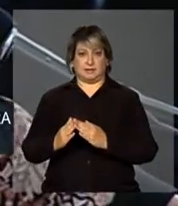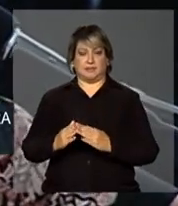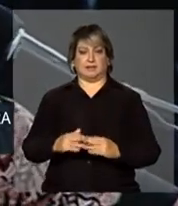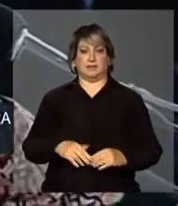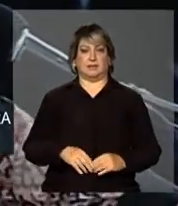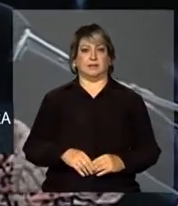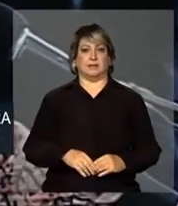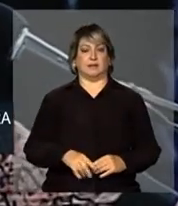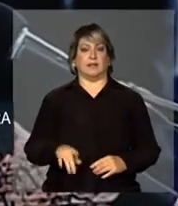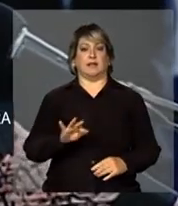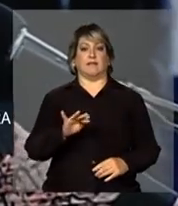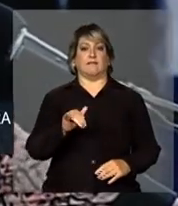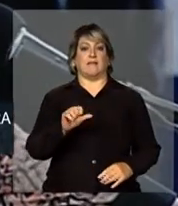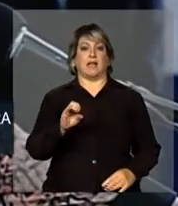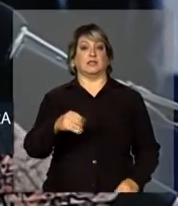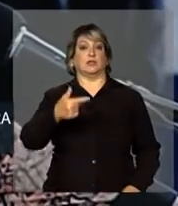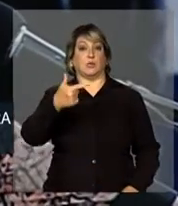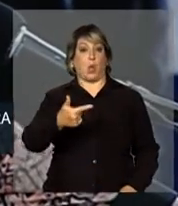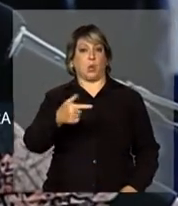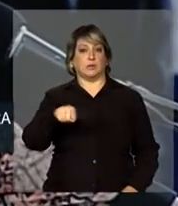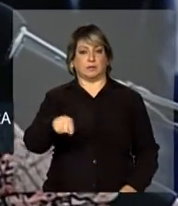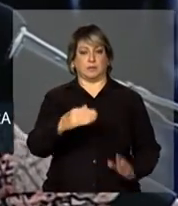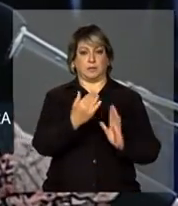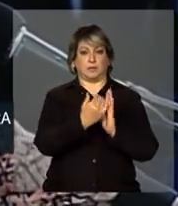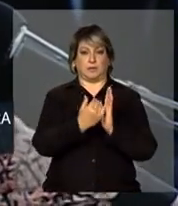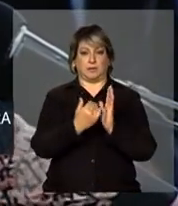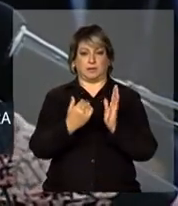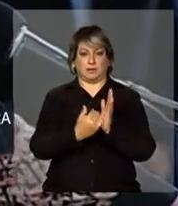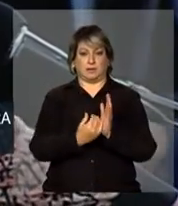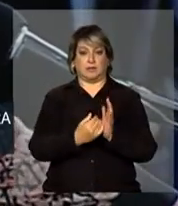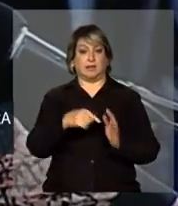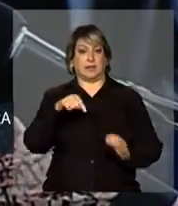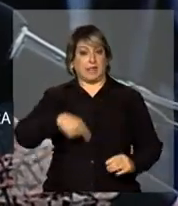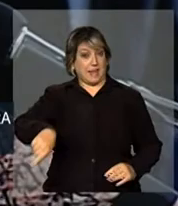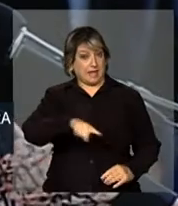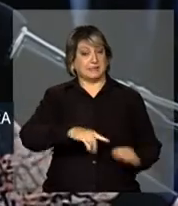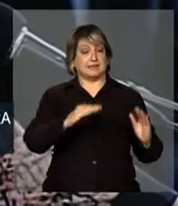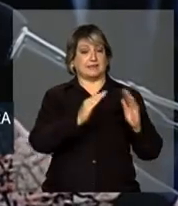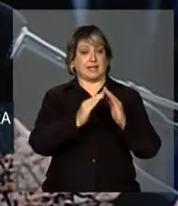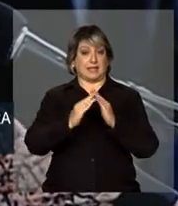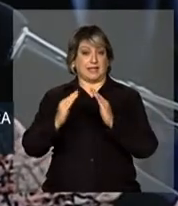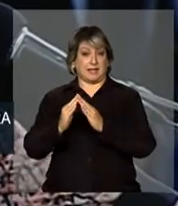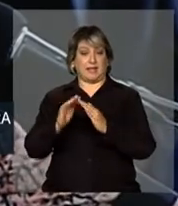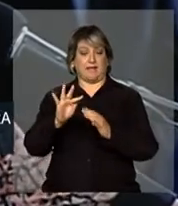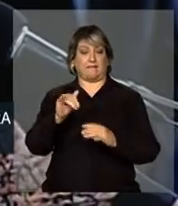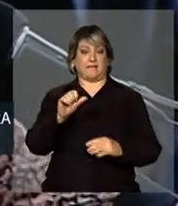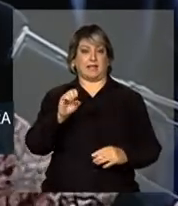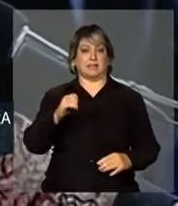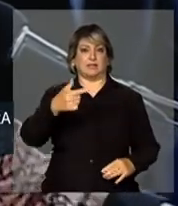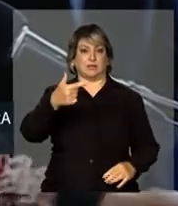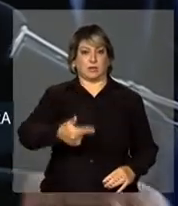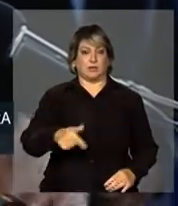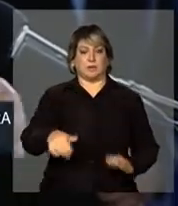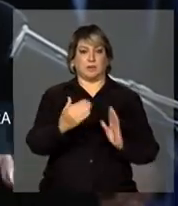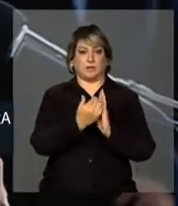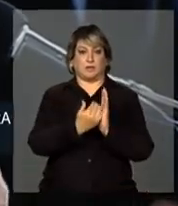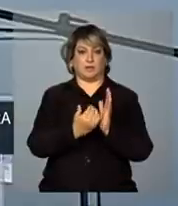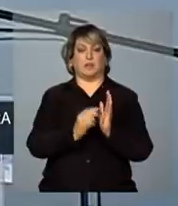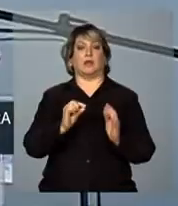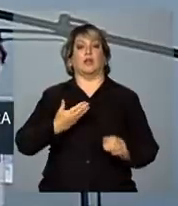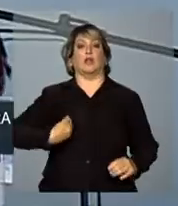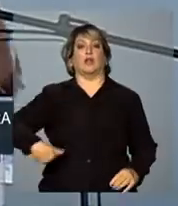da fase 2 do programa, essas casas da fase 2 do programa,